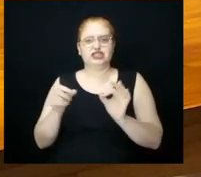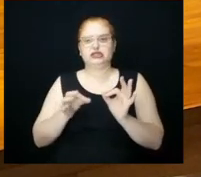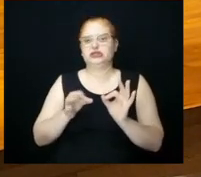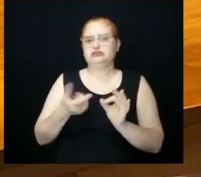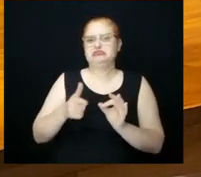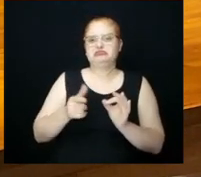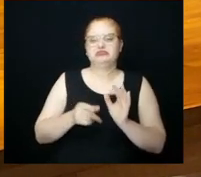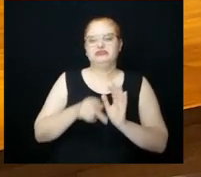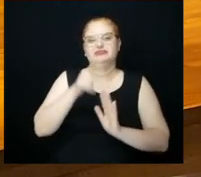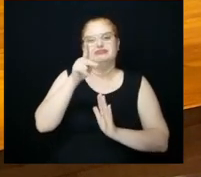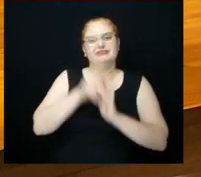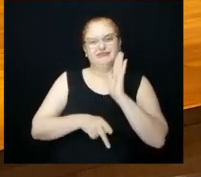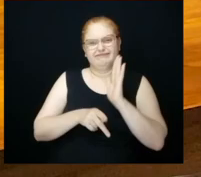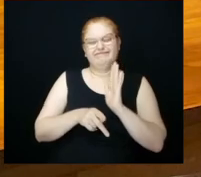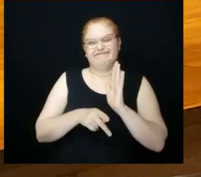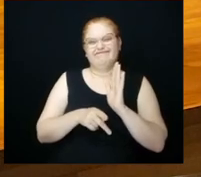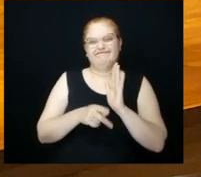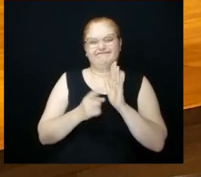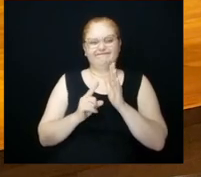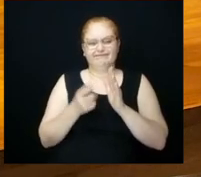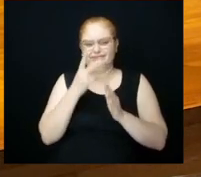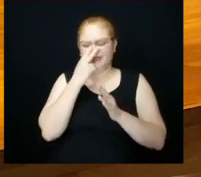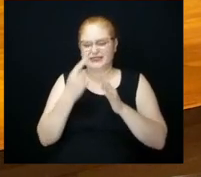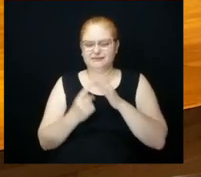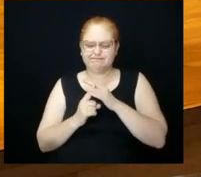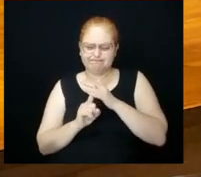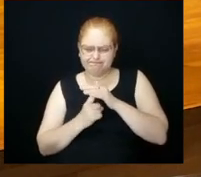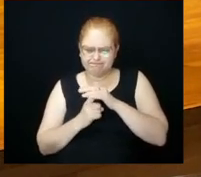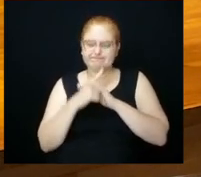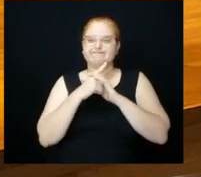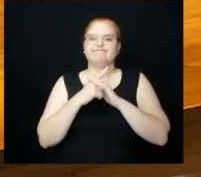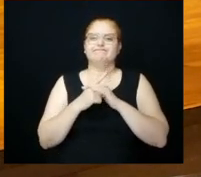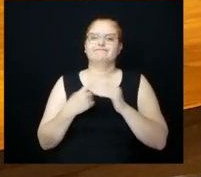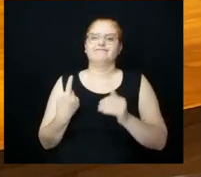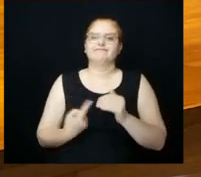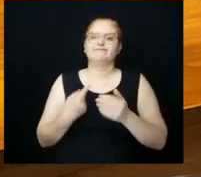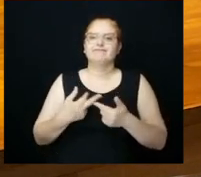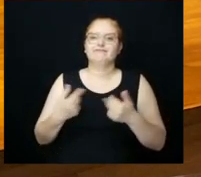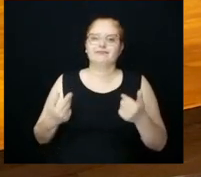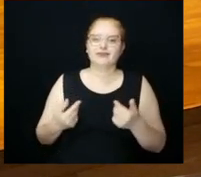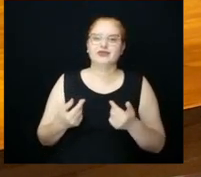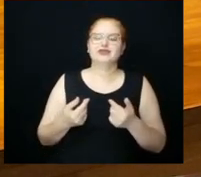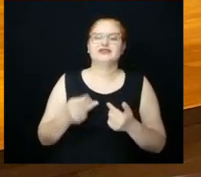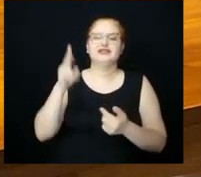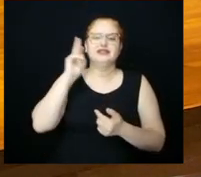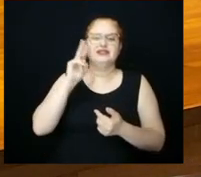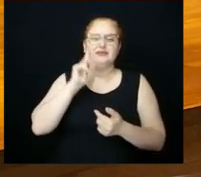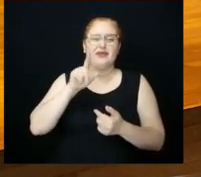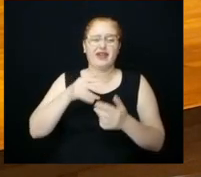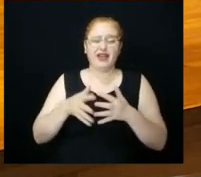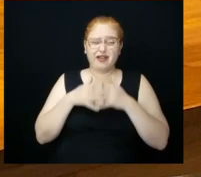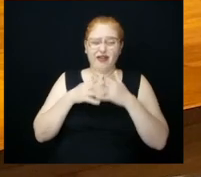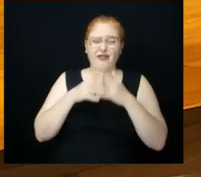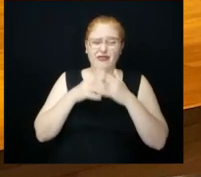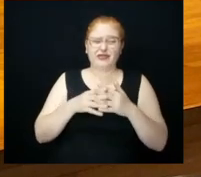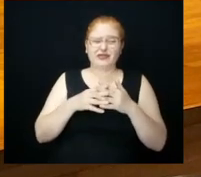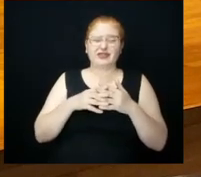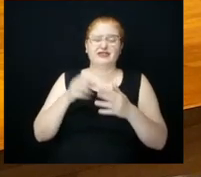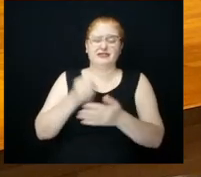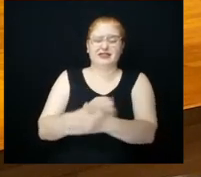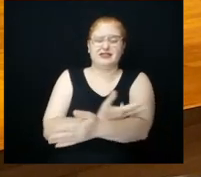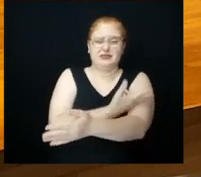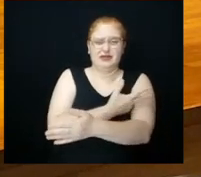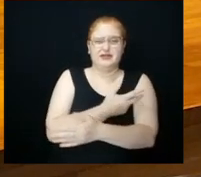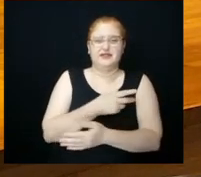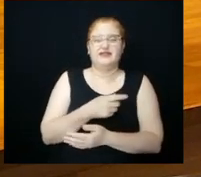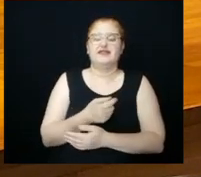se fossem ervas daninhas, de uma mistura de sentimentos, o único que reconheceu foi confusão. Verde, limão e